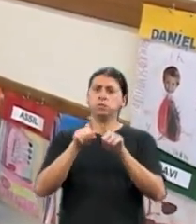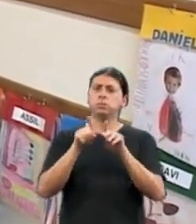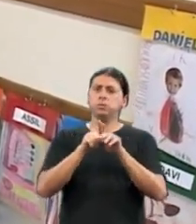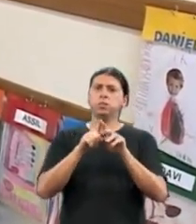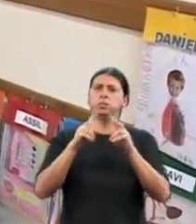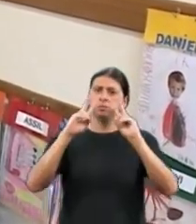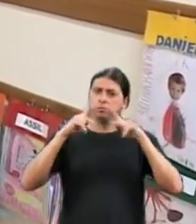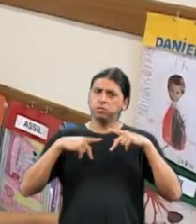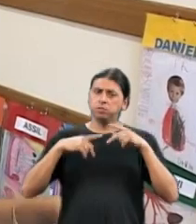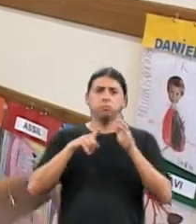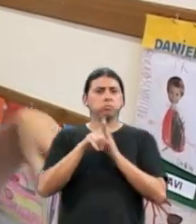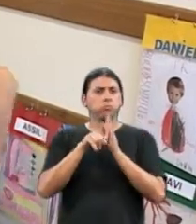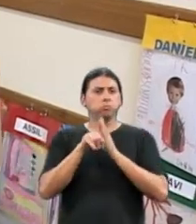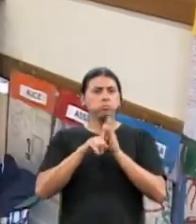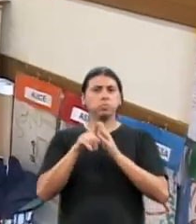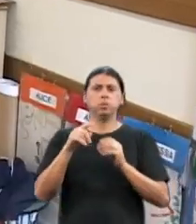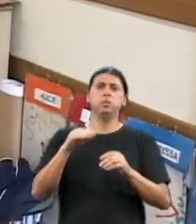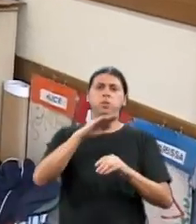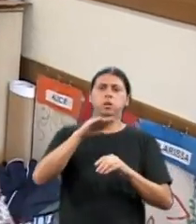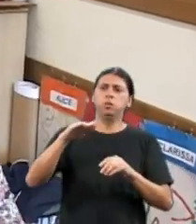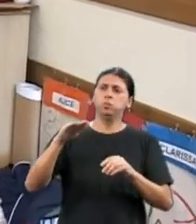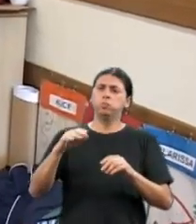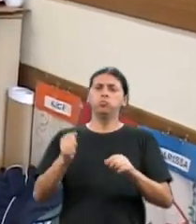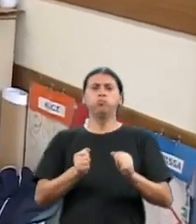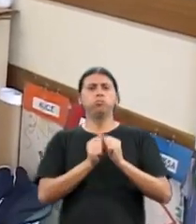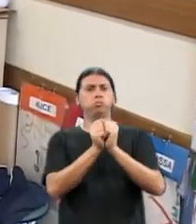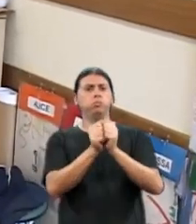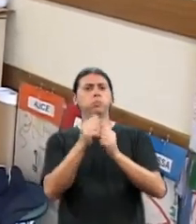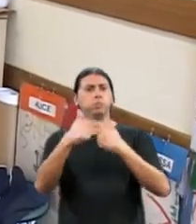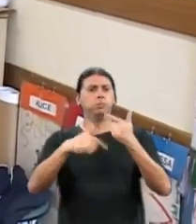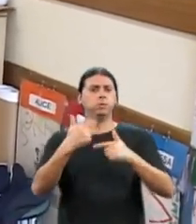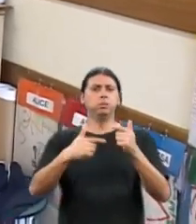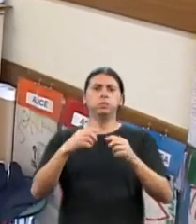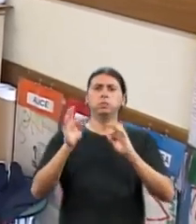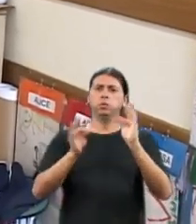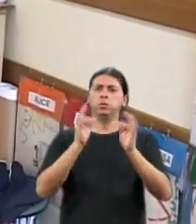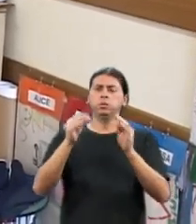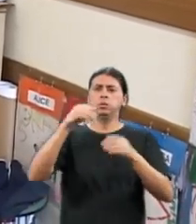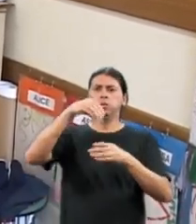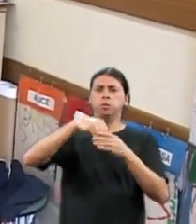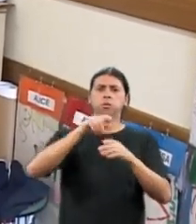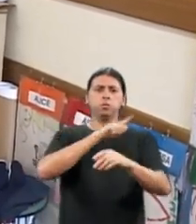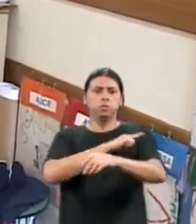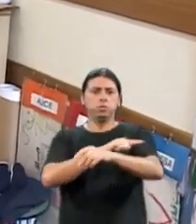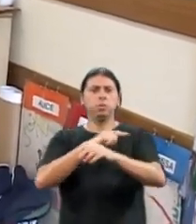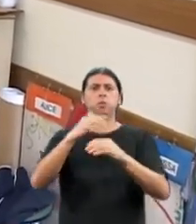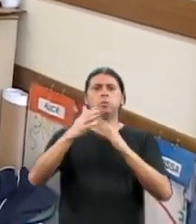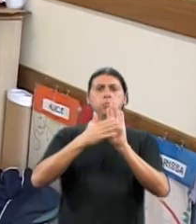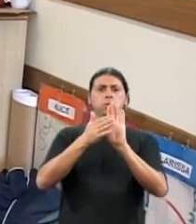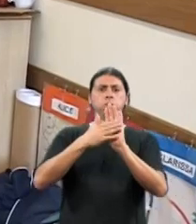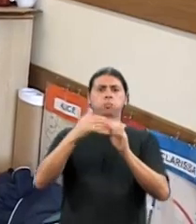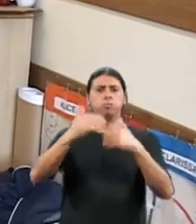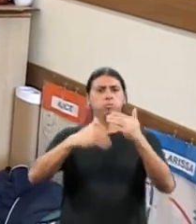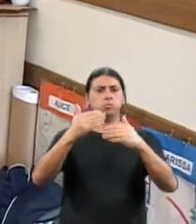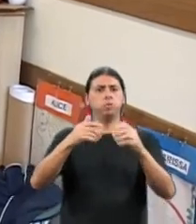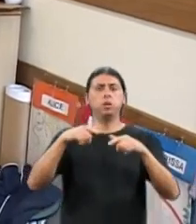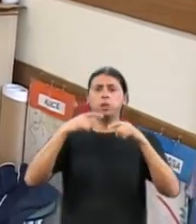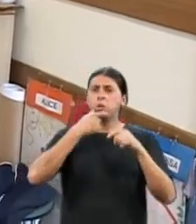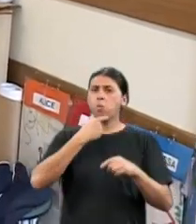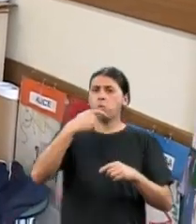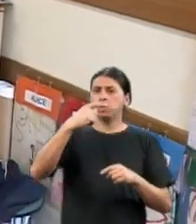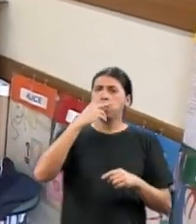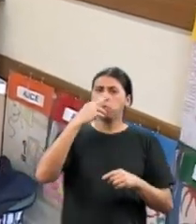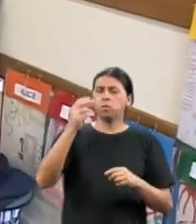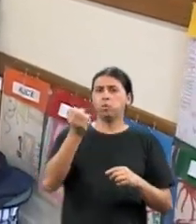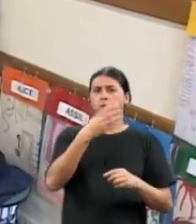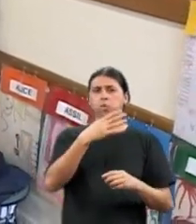da cooperação entre os alunos. Então, essa questão da tecnologia na educação, né, ela proporciona essa linguagem como uma